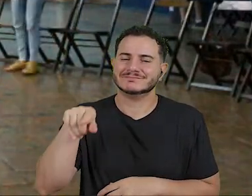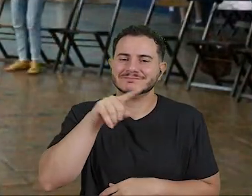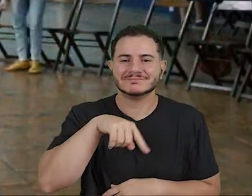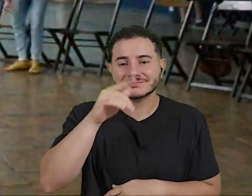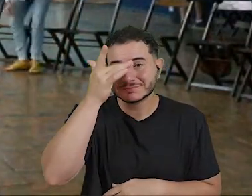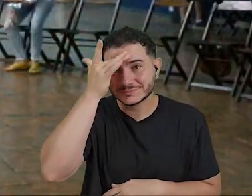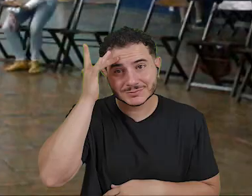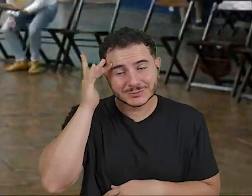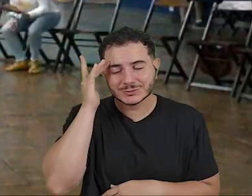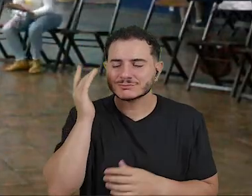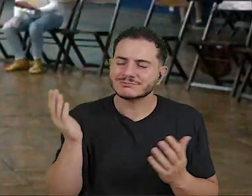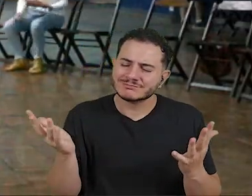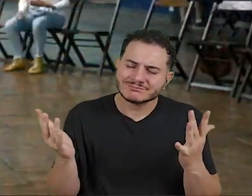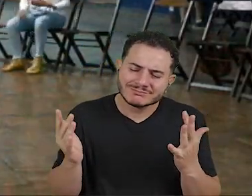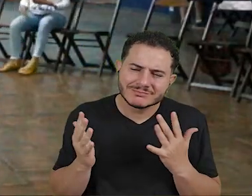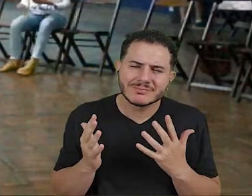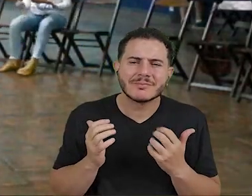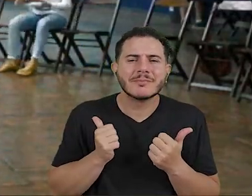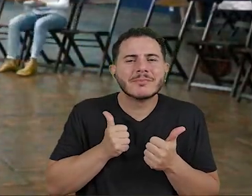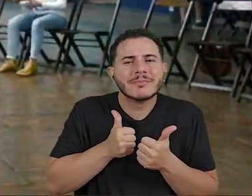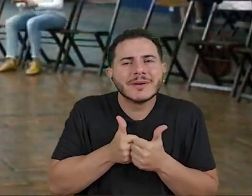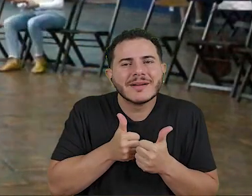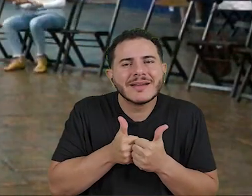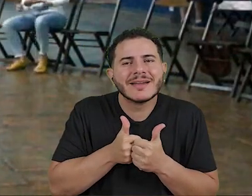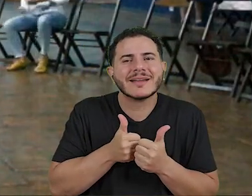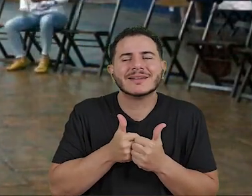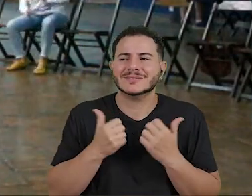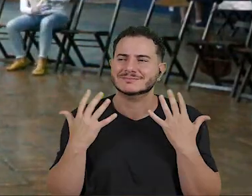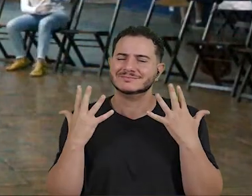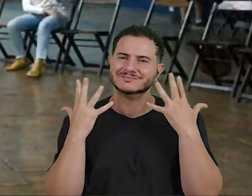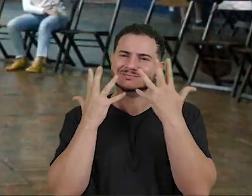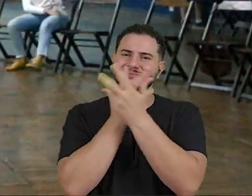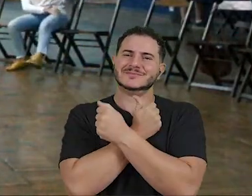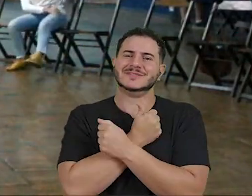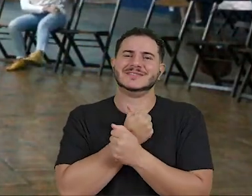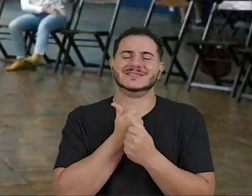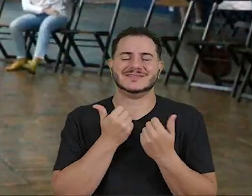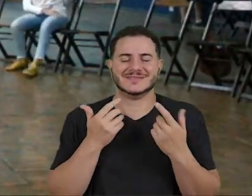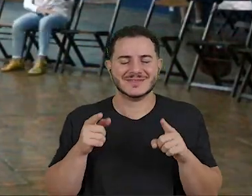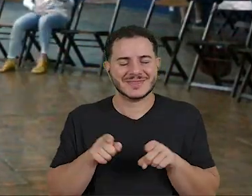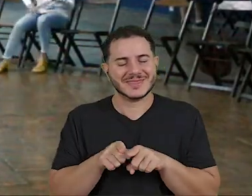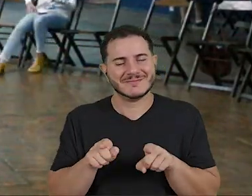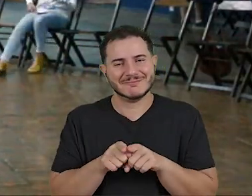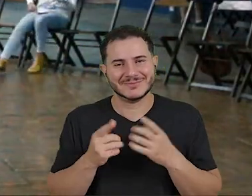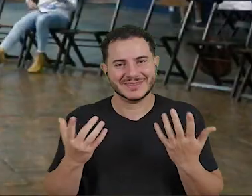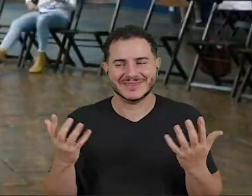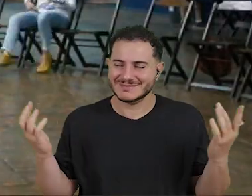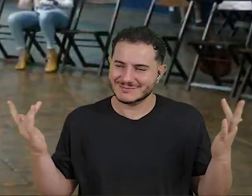Aconcheguem-se. Cheguem perto aqui para aparecer bonita ali no registro. Ok.